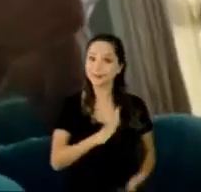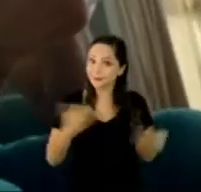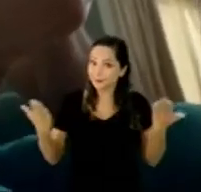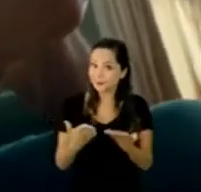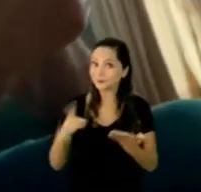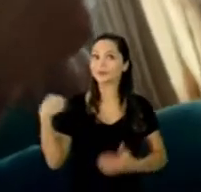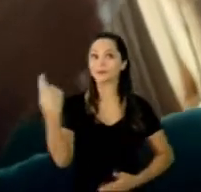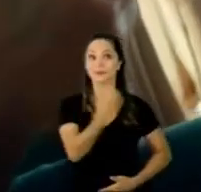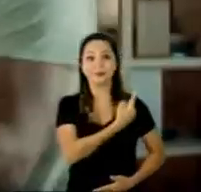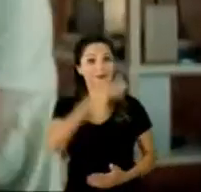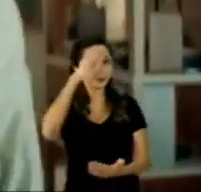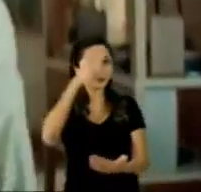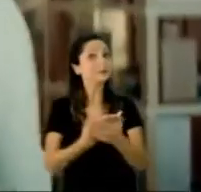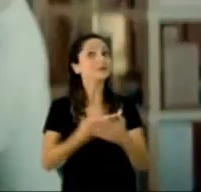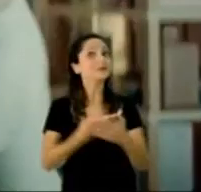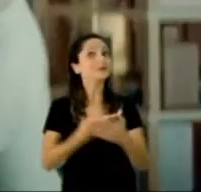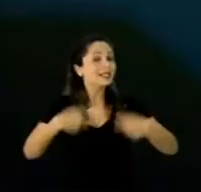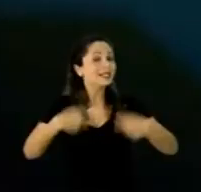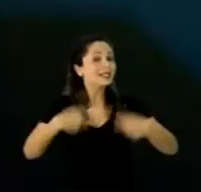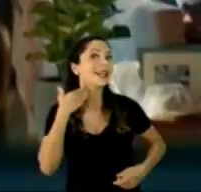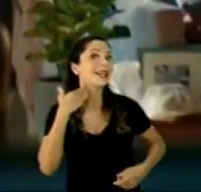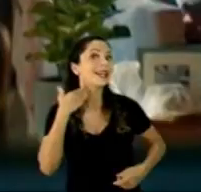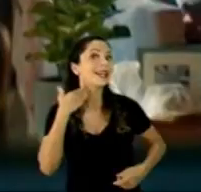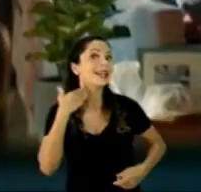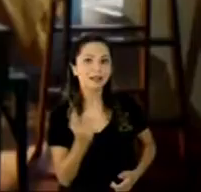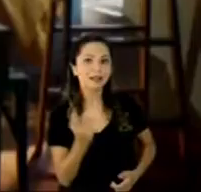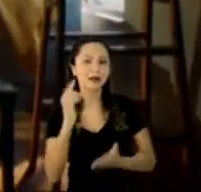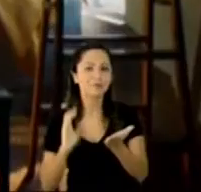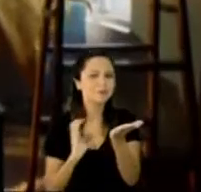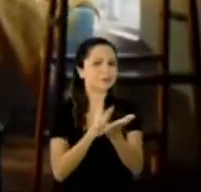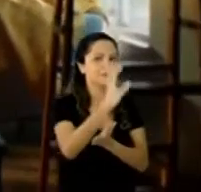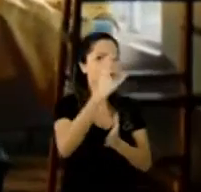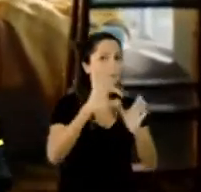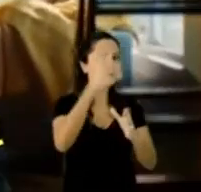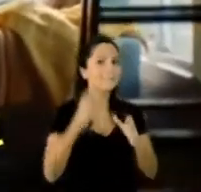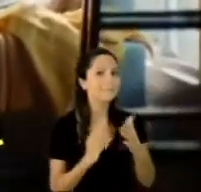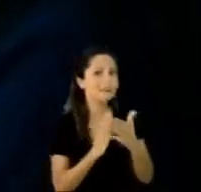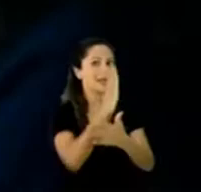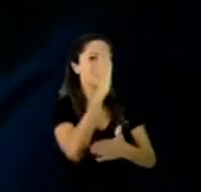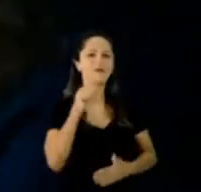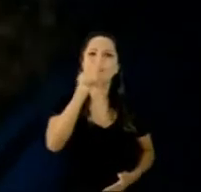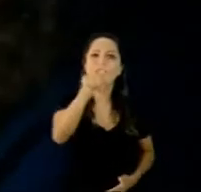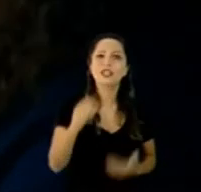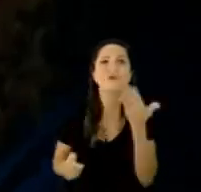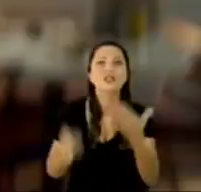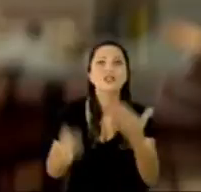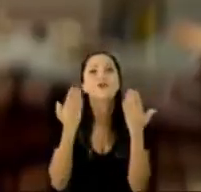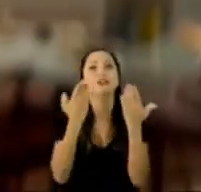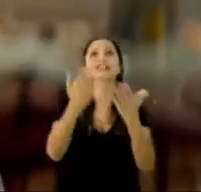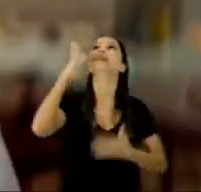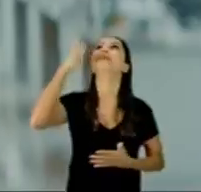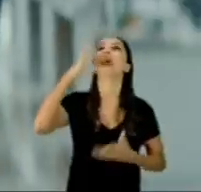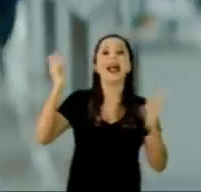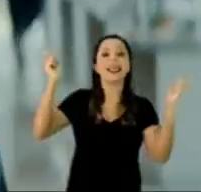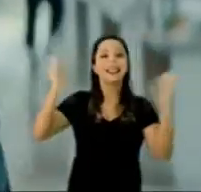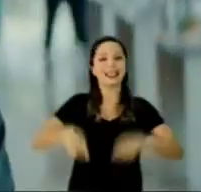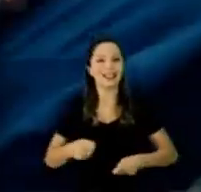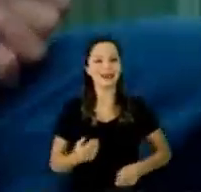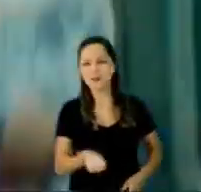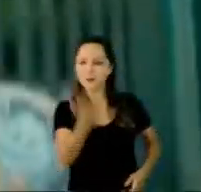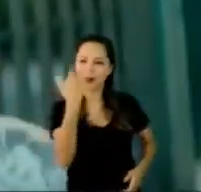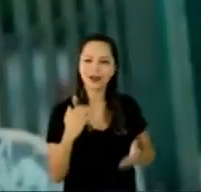Brasil! Mais do que nunca, é hora da gente acreditar. E o Banco do Brasil tem crédito premiado pra tudo que